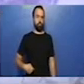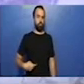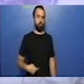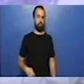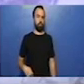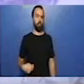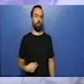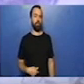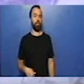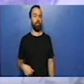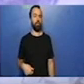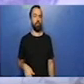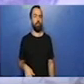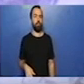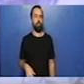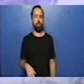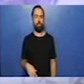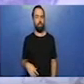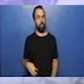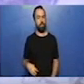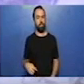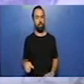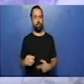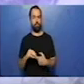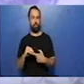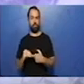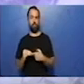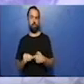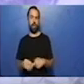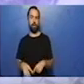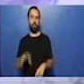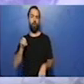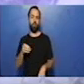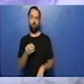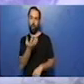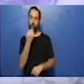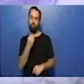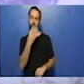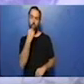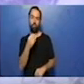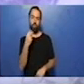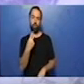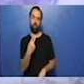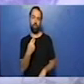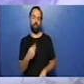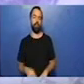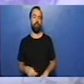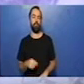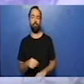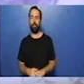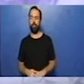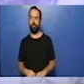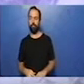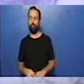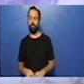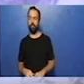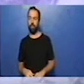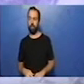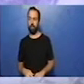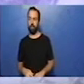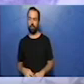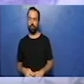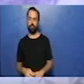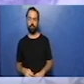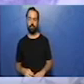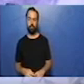o tanto que eles comem, que eles consomem, é insignificante, não vai fazer mal para a gente. Protozoários têm outras relações no nosso